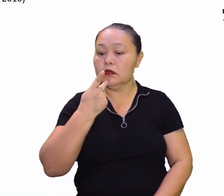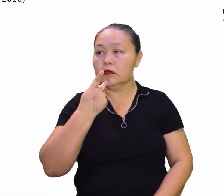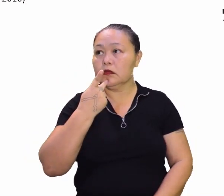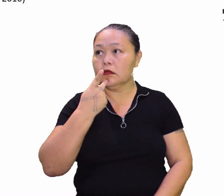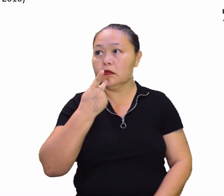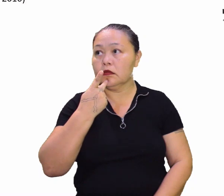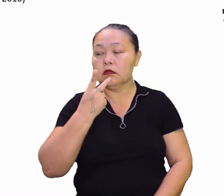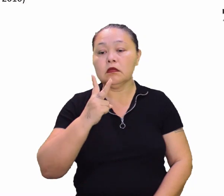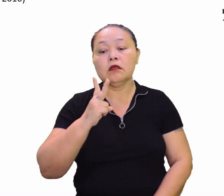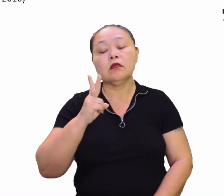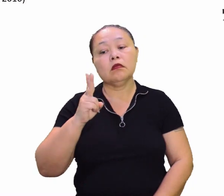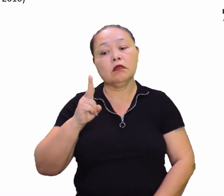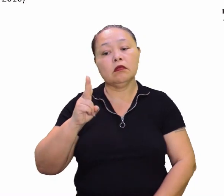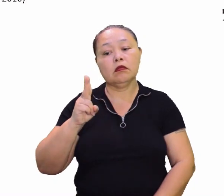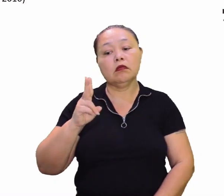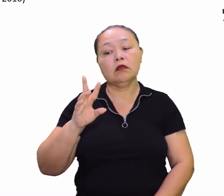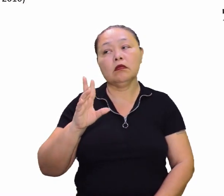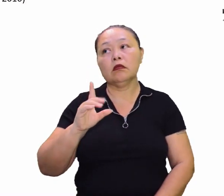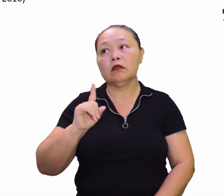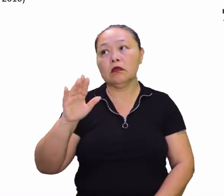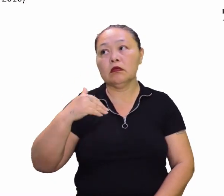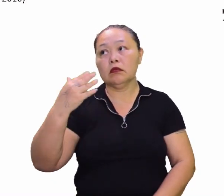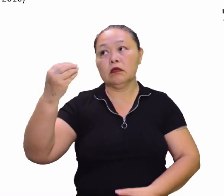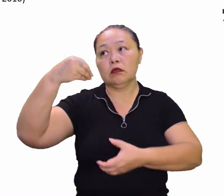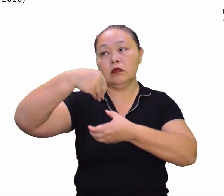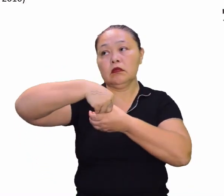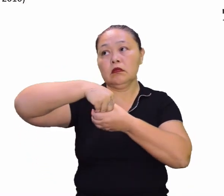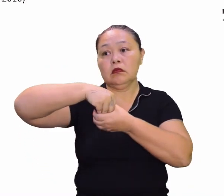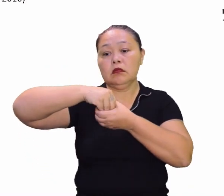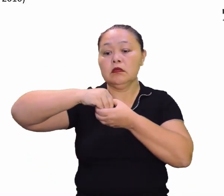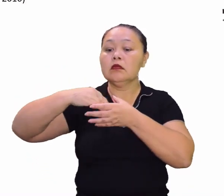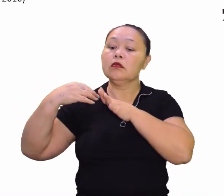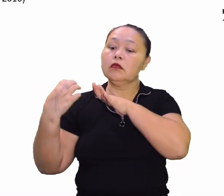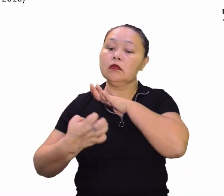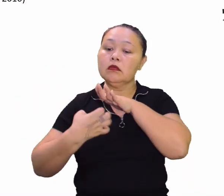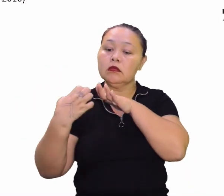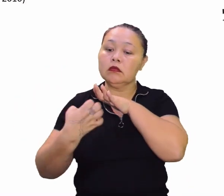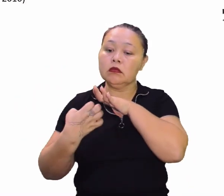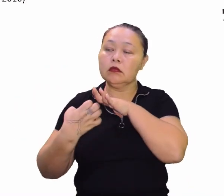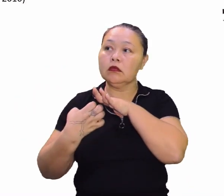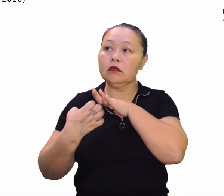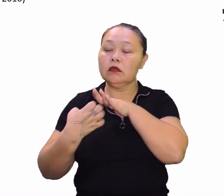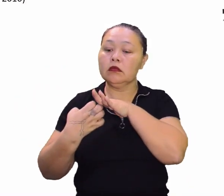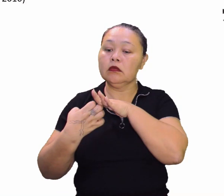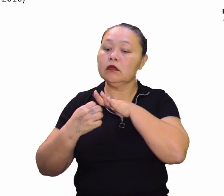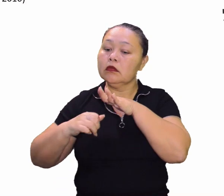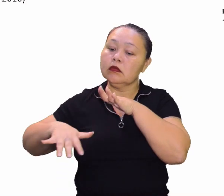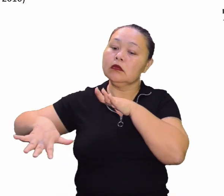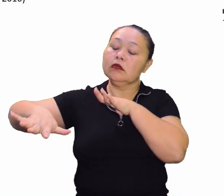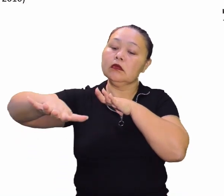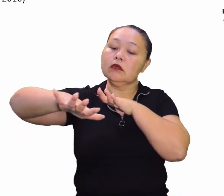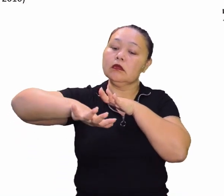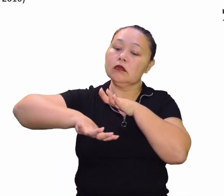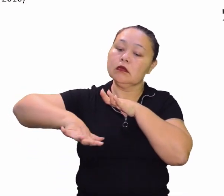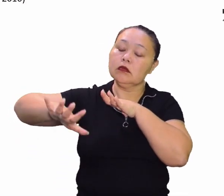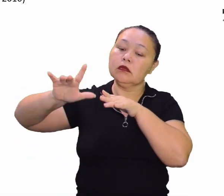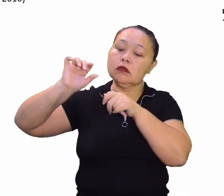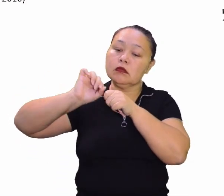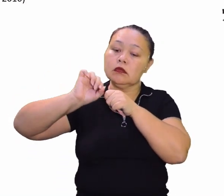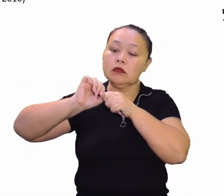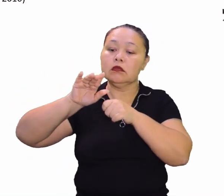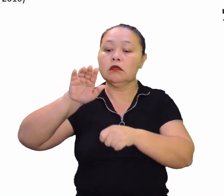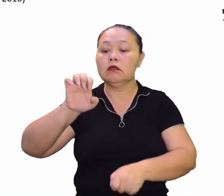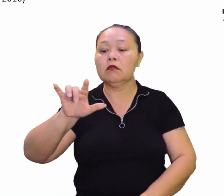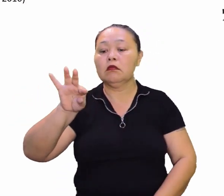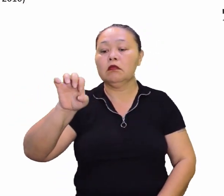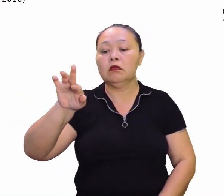que a força de Taiwan está na indústria, certo? Especialmente na exportação de